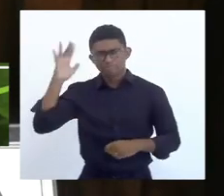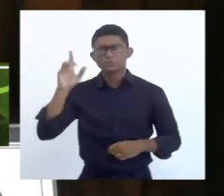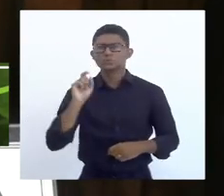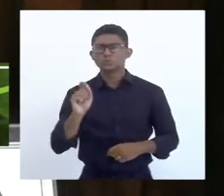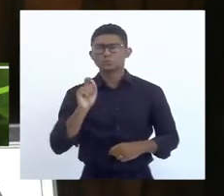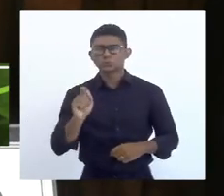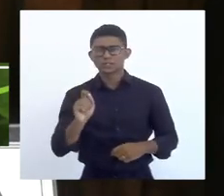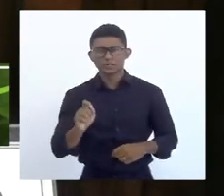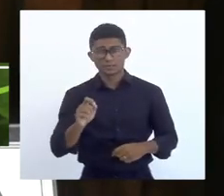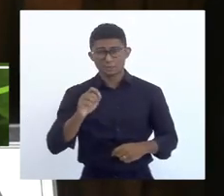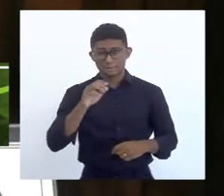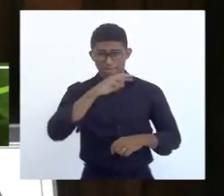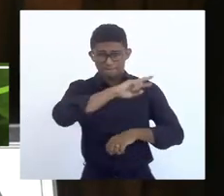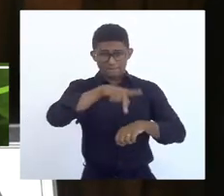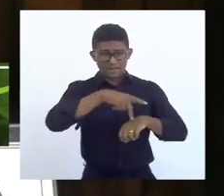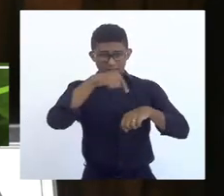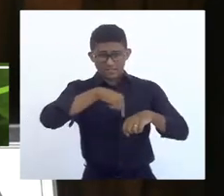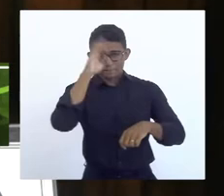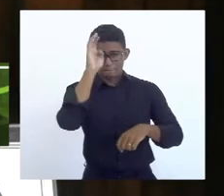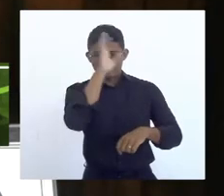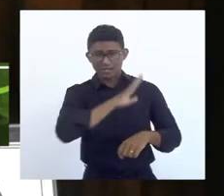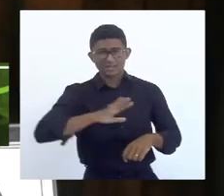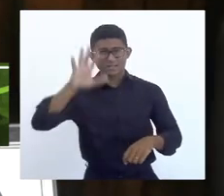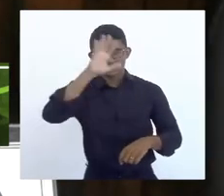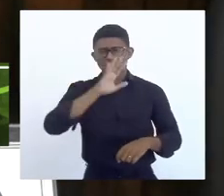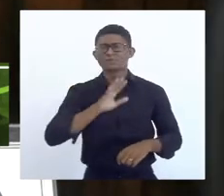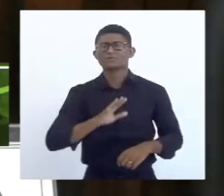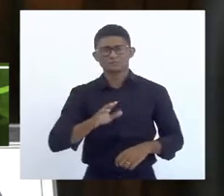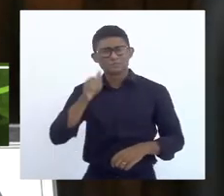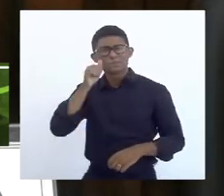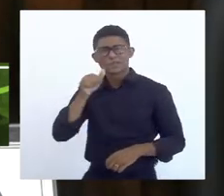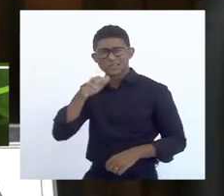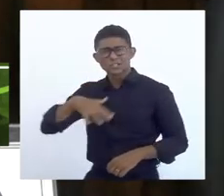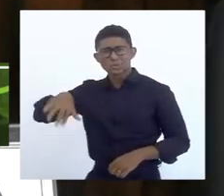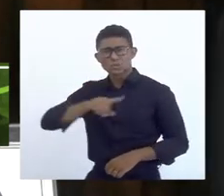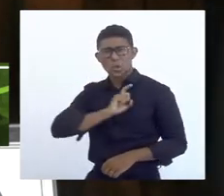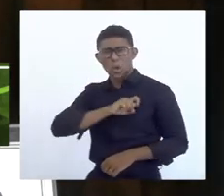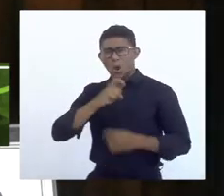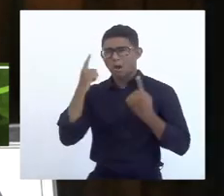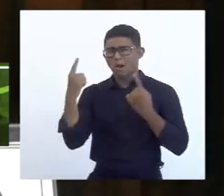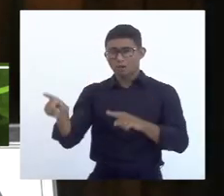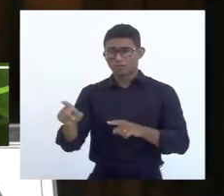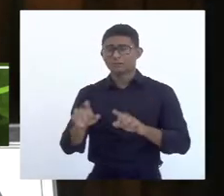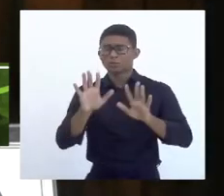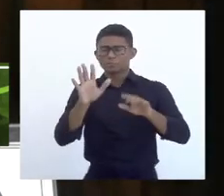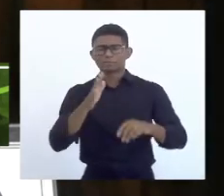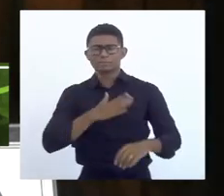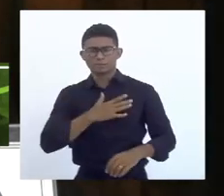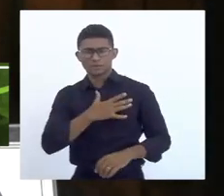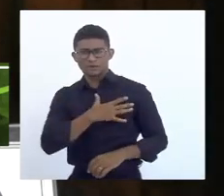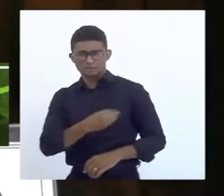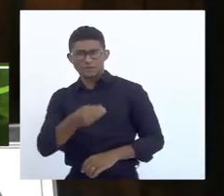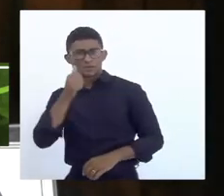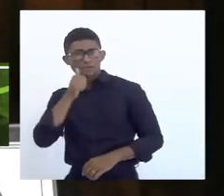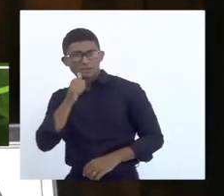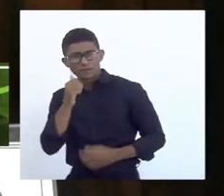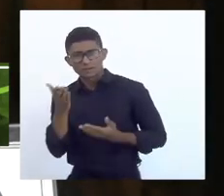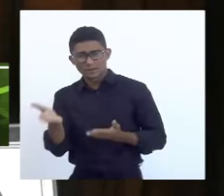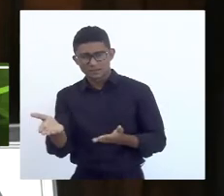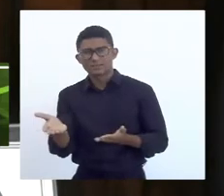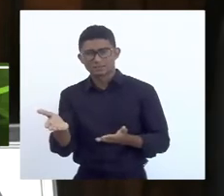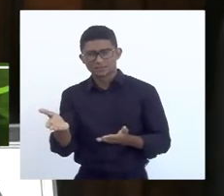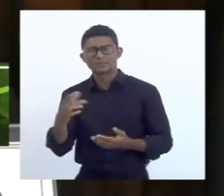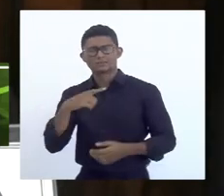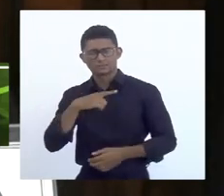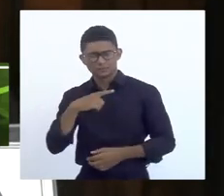odeie as suas mulheres. Nós vivemos num país que odeia as suas mulheres. Eu tenho uma filha menina. E eu, cada criança que vejo, penso que